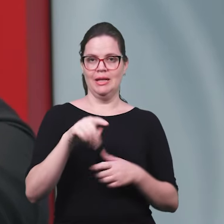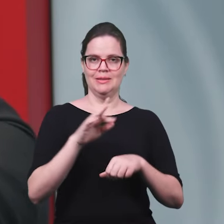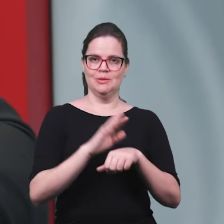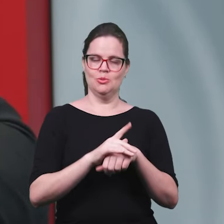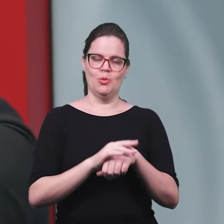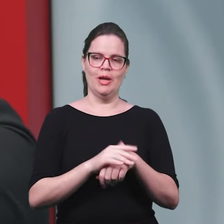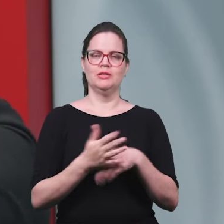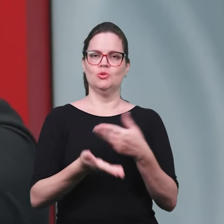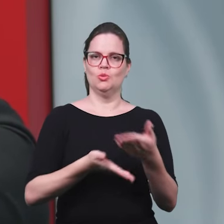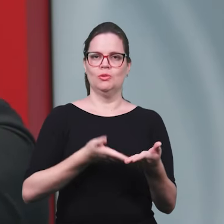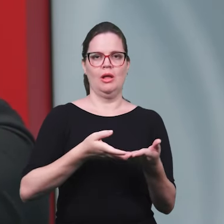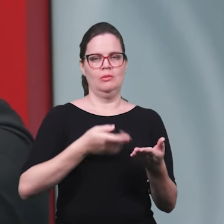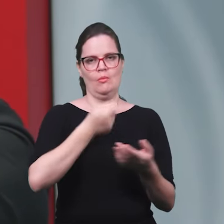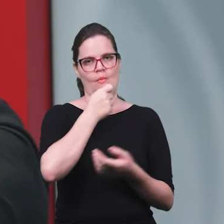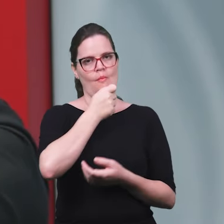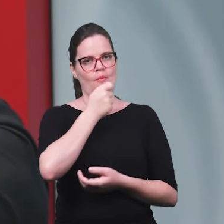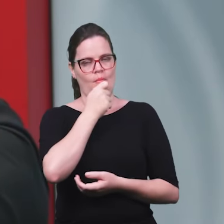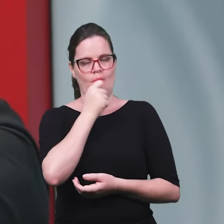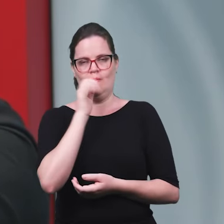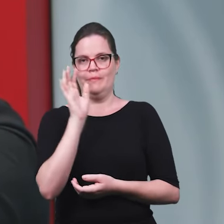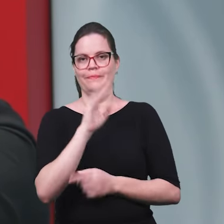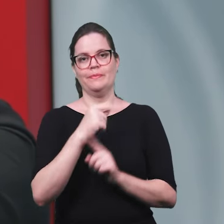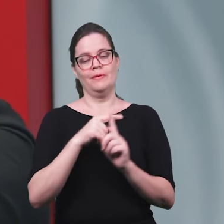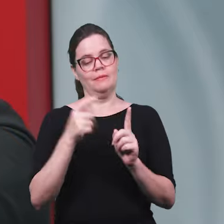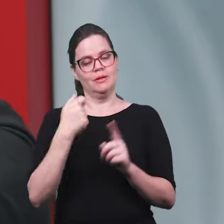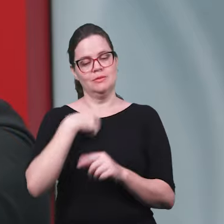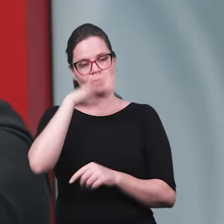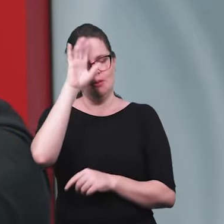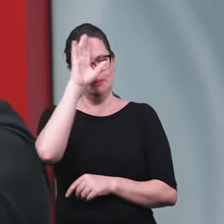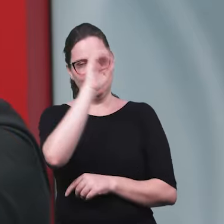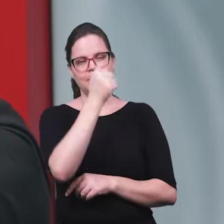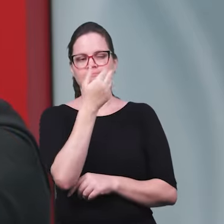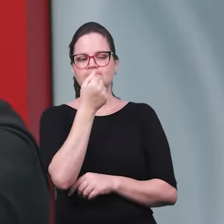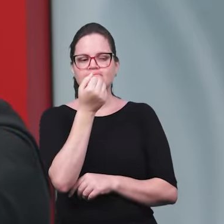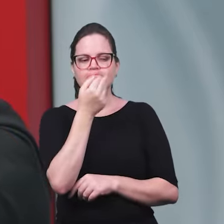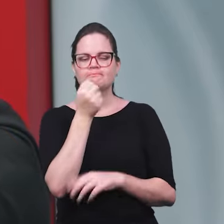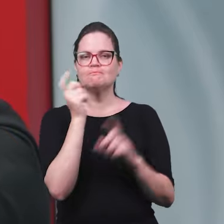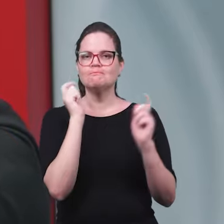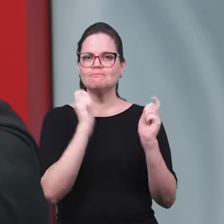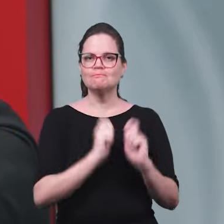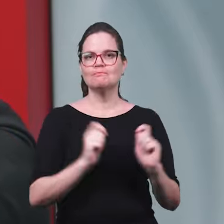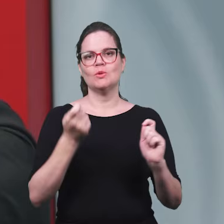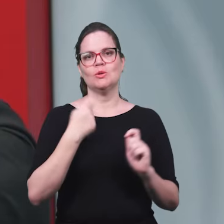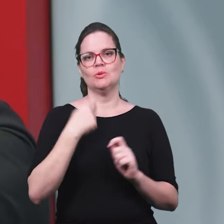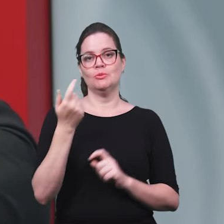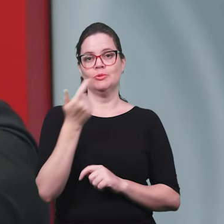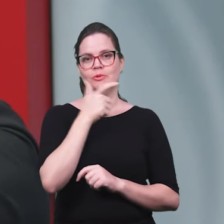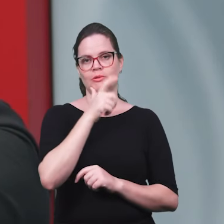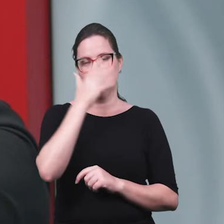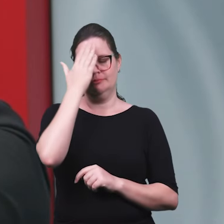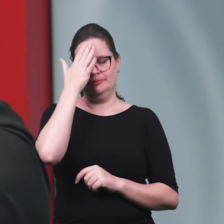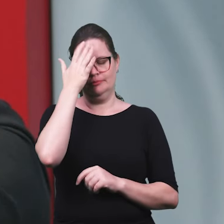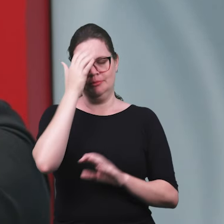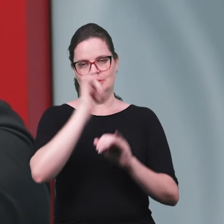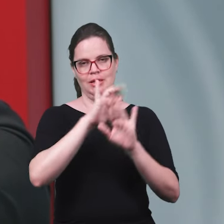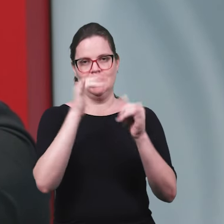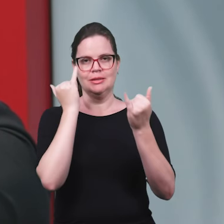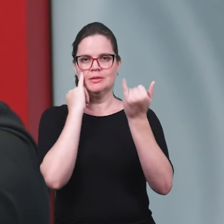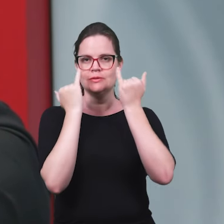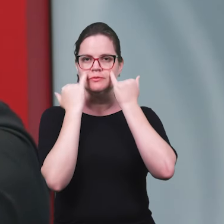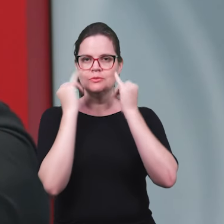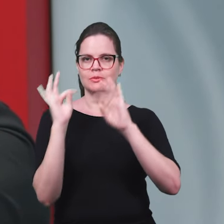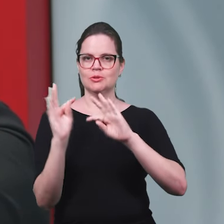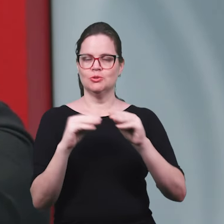estão demandando desses cuidados, mas, olha, tem sido de muita valia todas